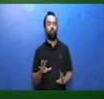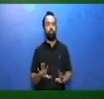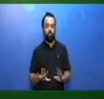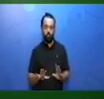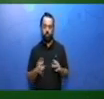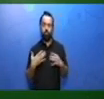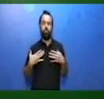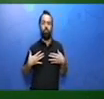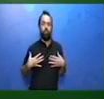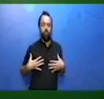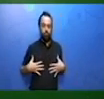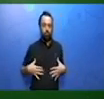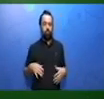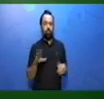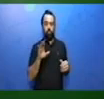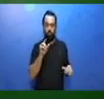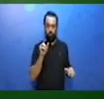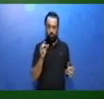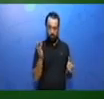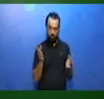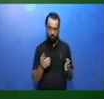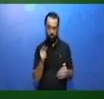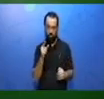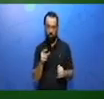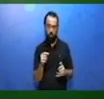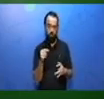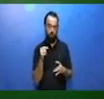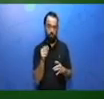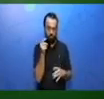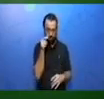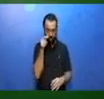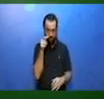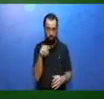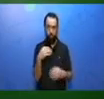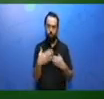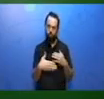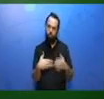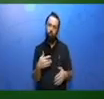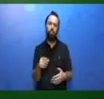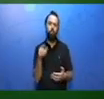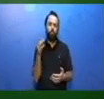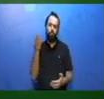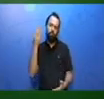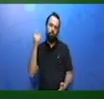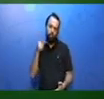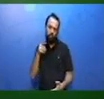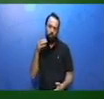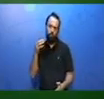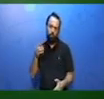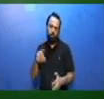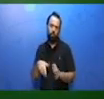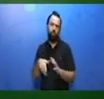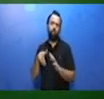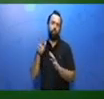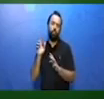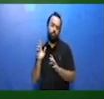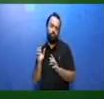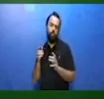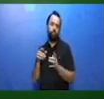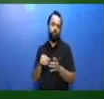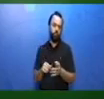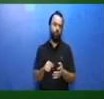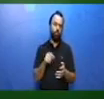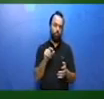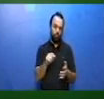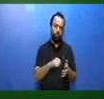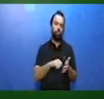professora, só assiste, presta bem atenção, depois você vai voltar à videoaula e vai fazer